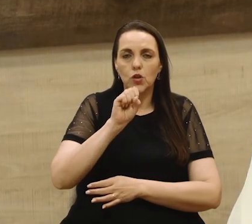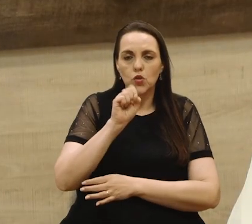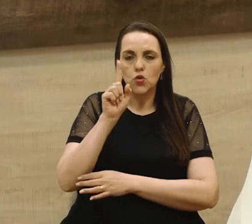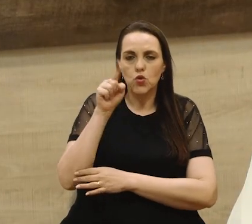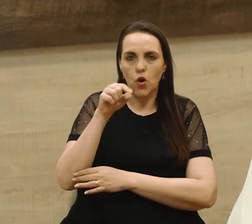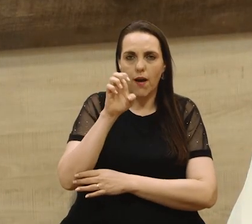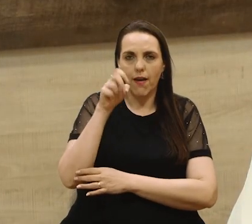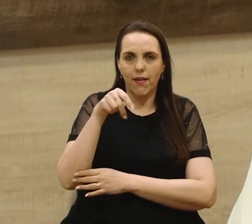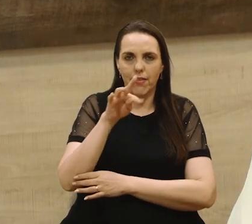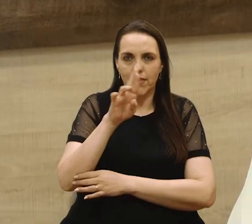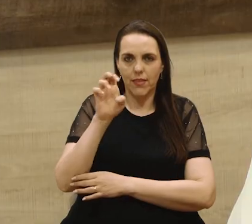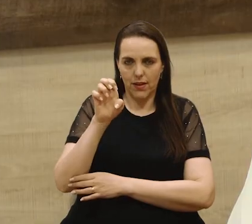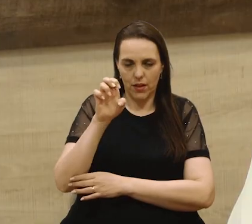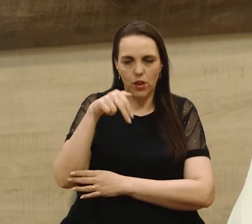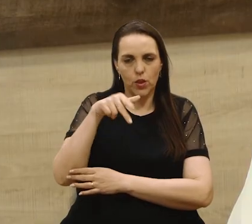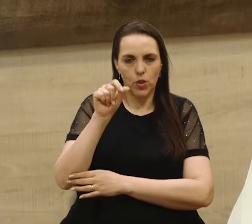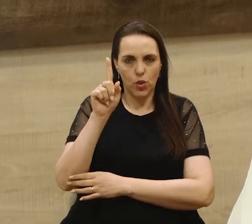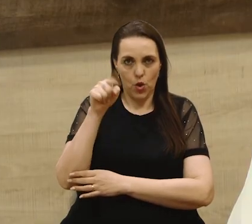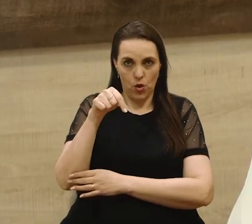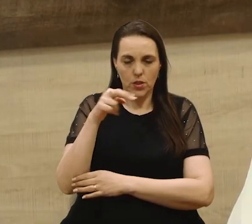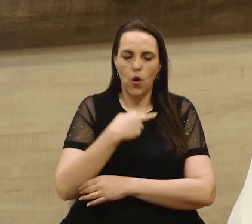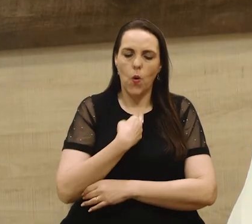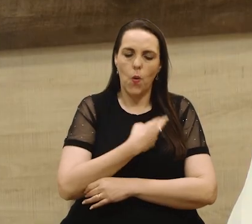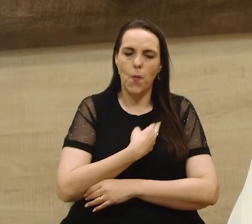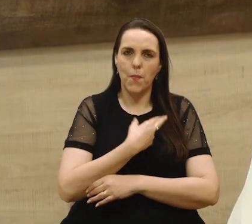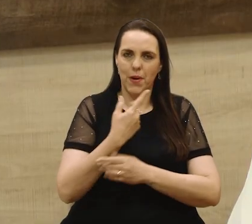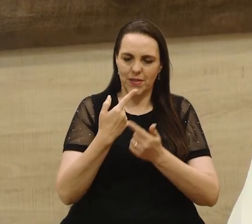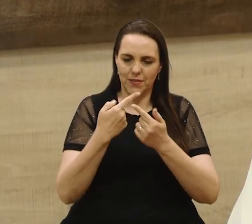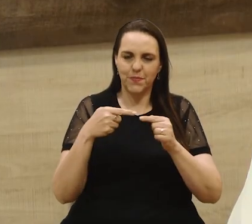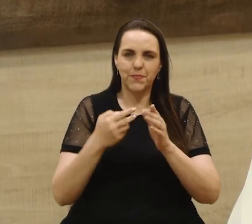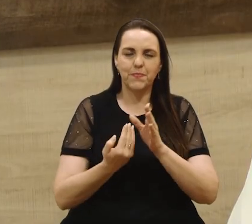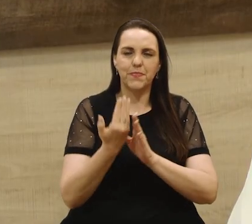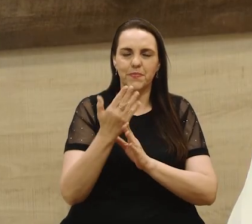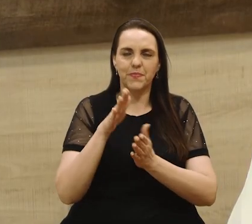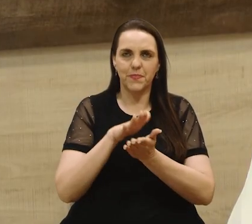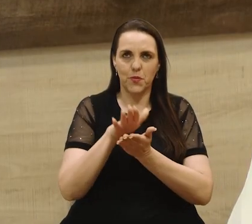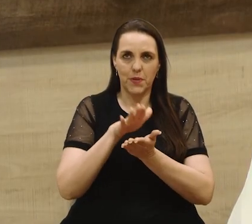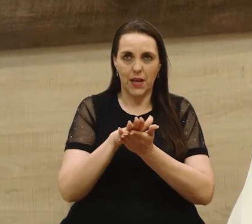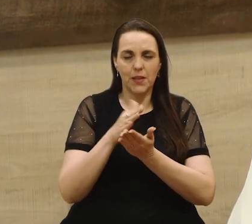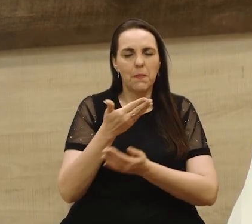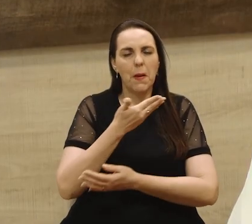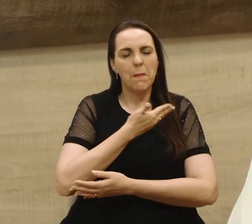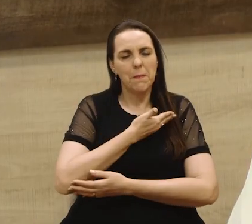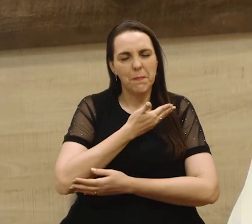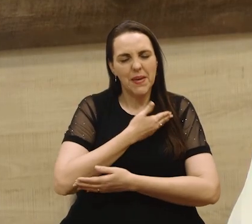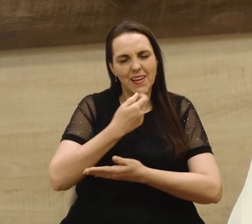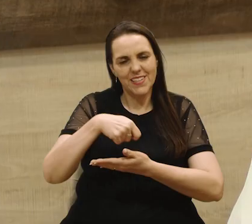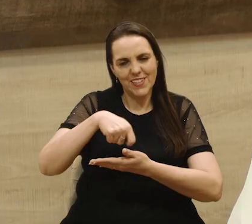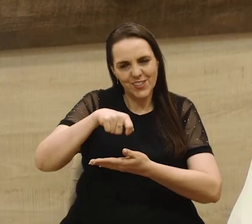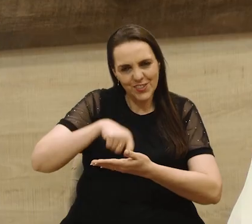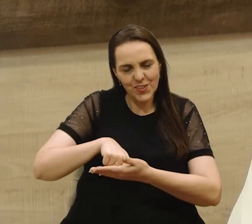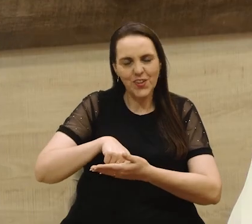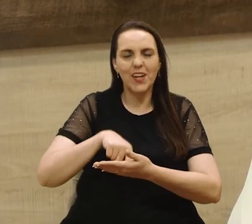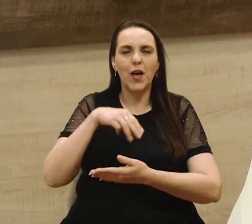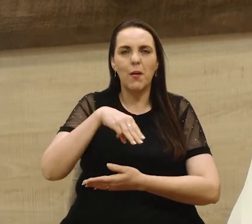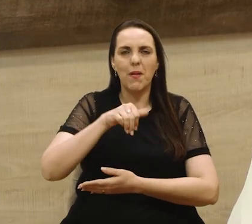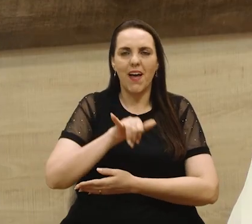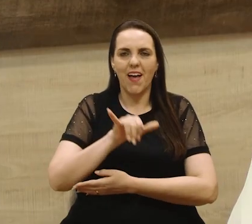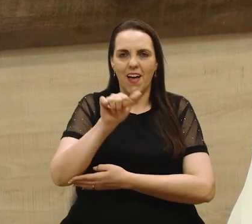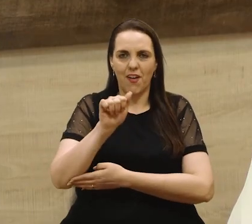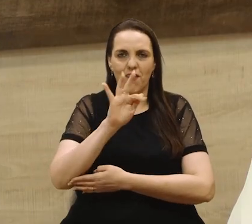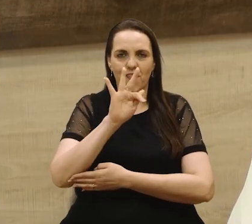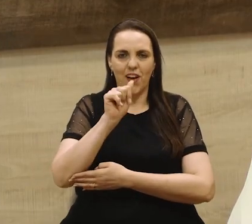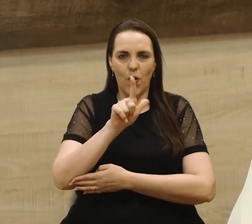Só Entre Nós, romance recentemente lançado aqui em Caxias do Sul pela minha amiga escritora Maia Falks,